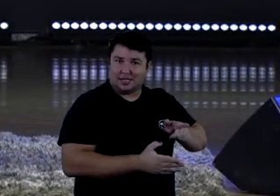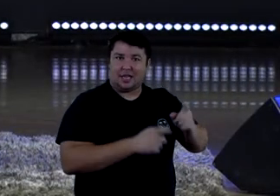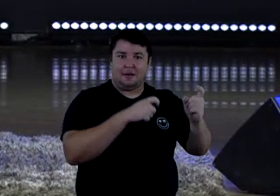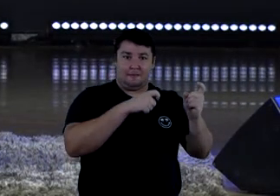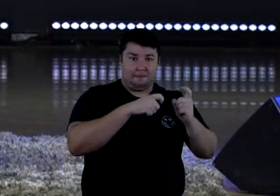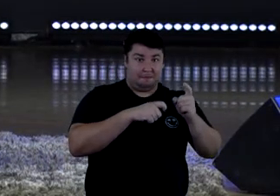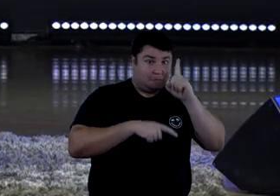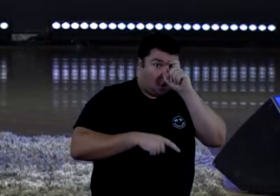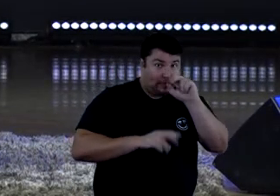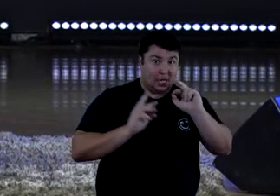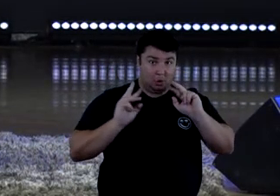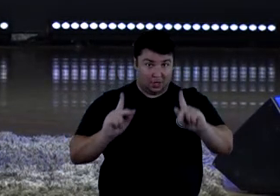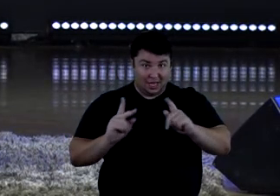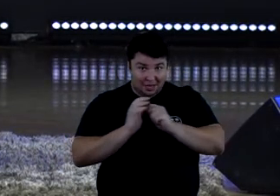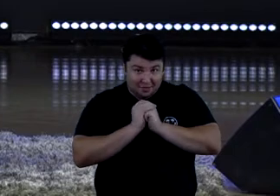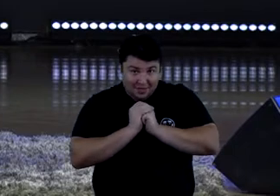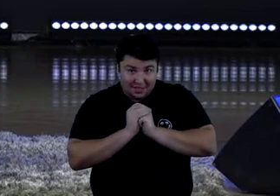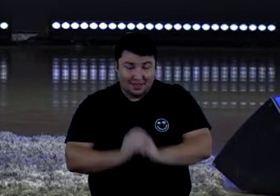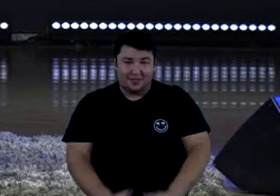Amém, irmãos?